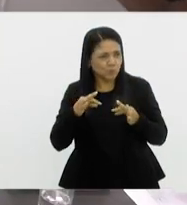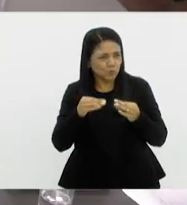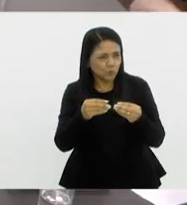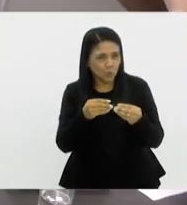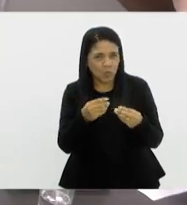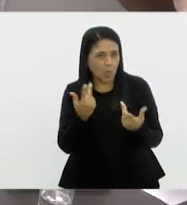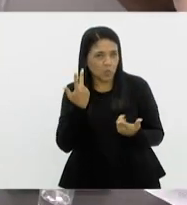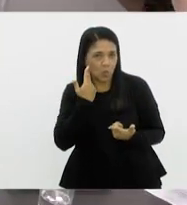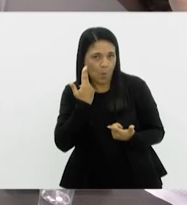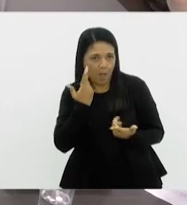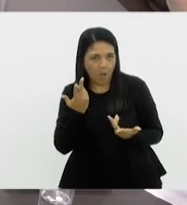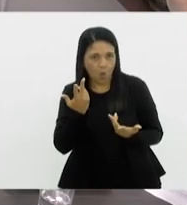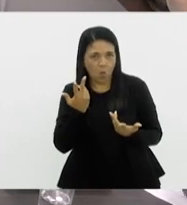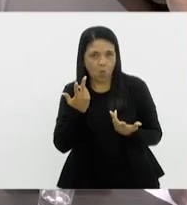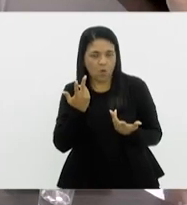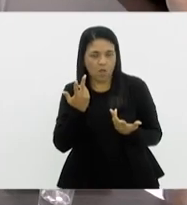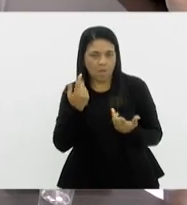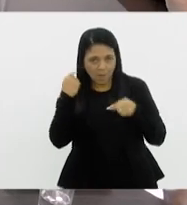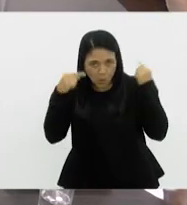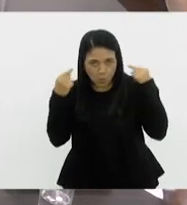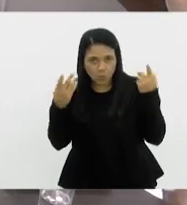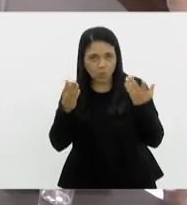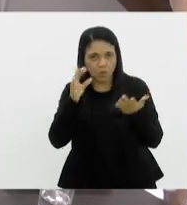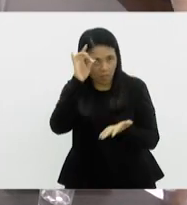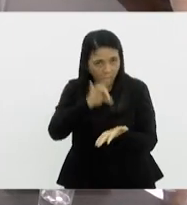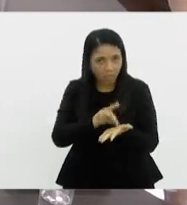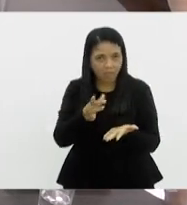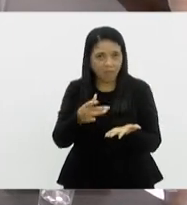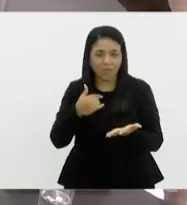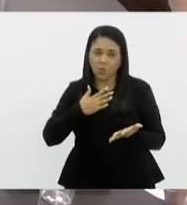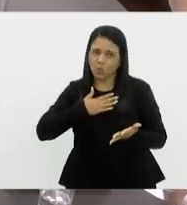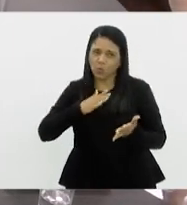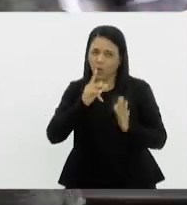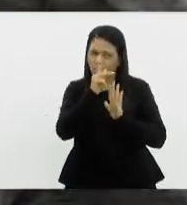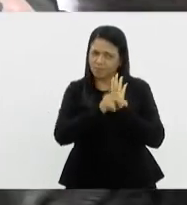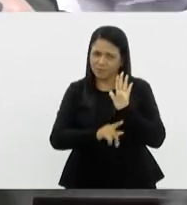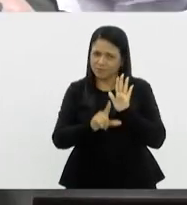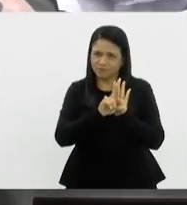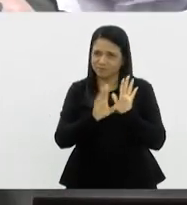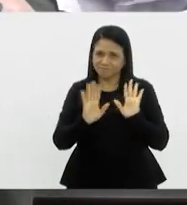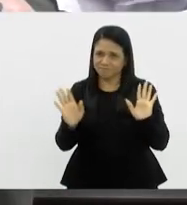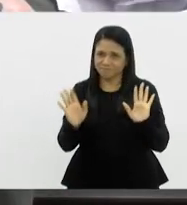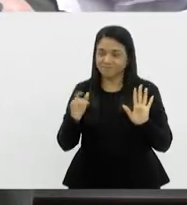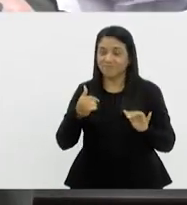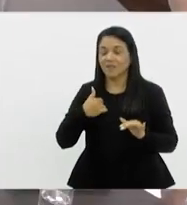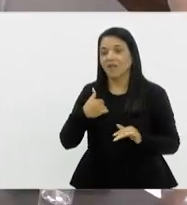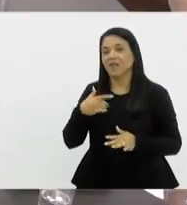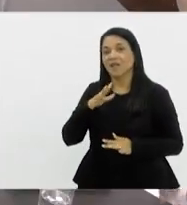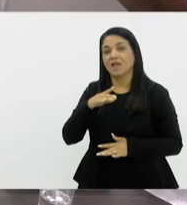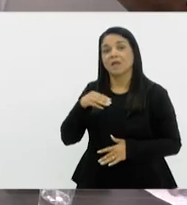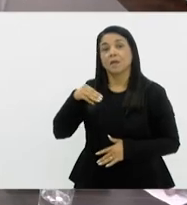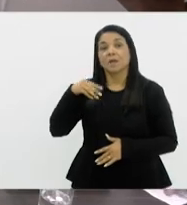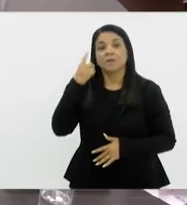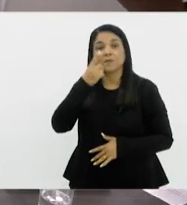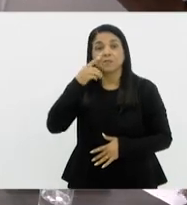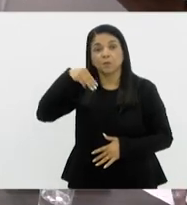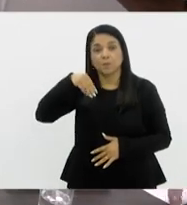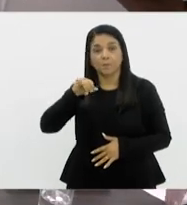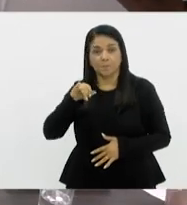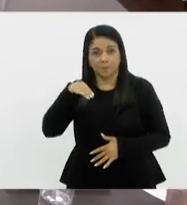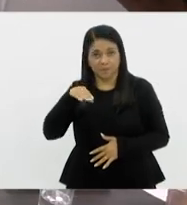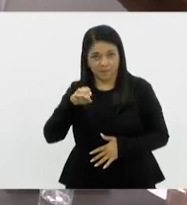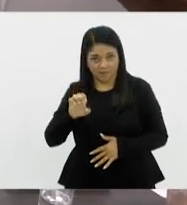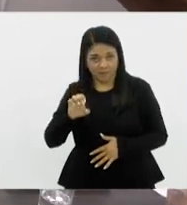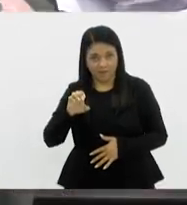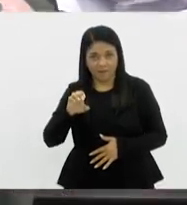né? Eu não guardo o projeto, sabe? Projeto eu acho que ruim. Deixa eu falar uma coisa rapidinho aqui. Eu sei, querido, mas